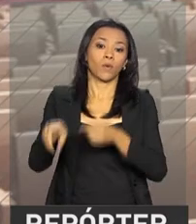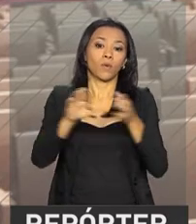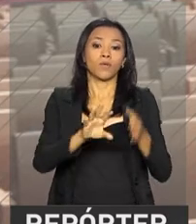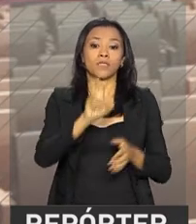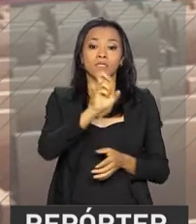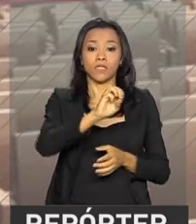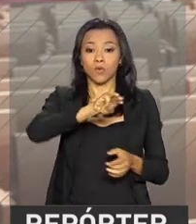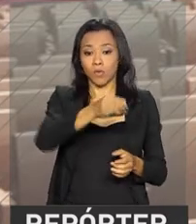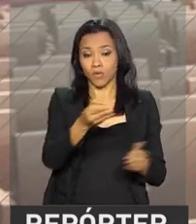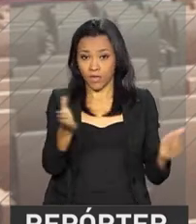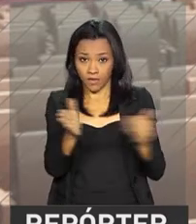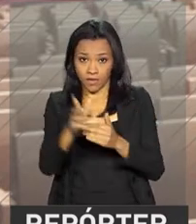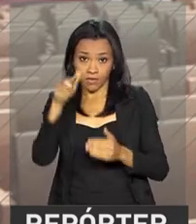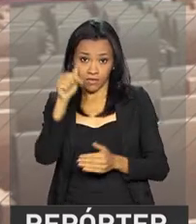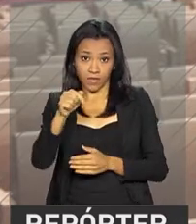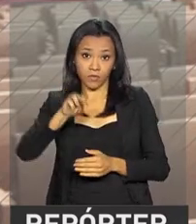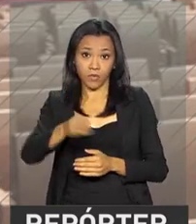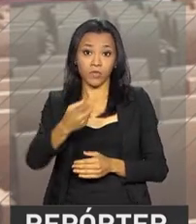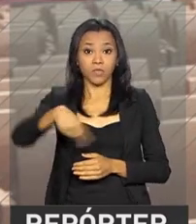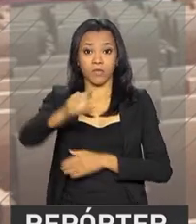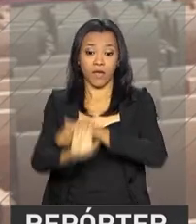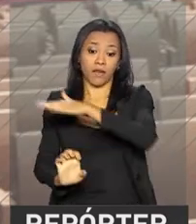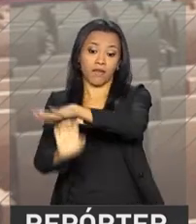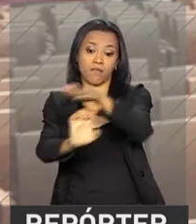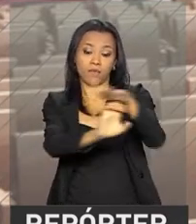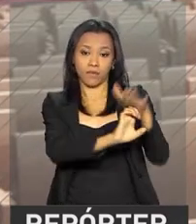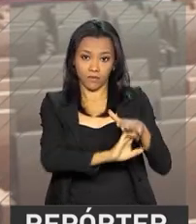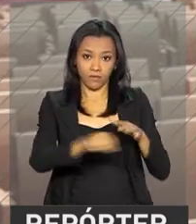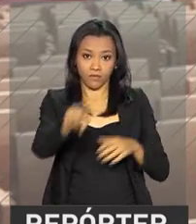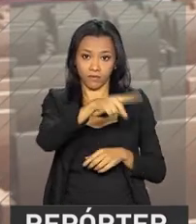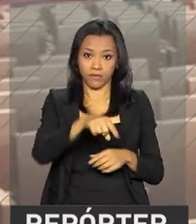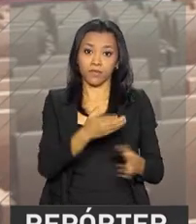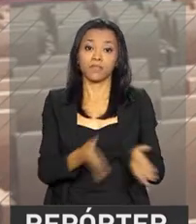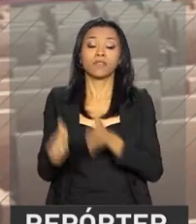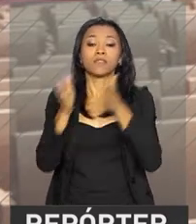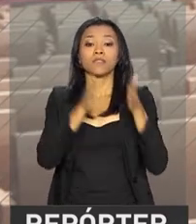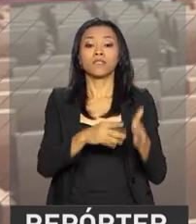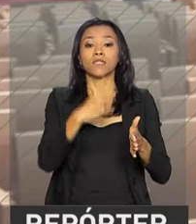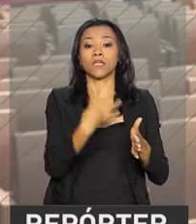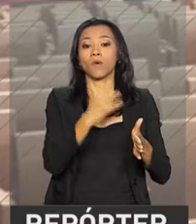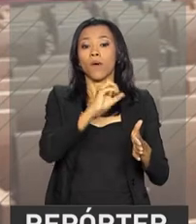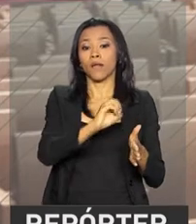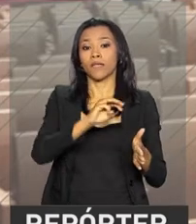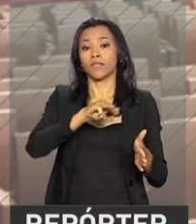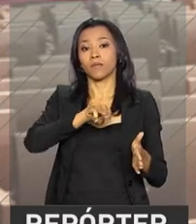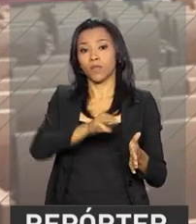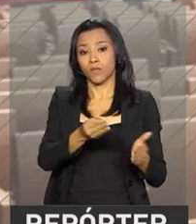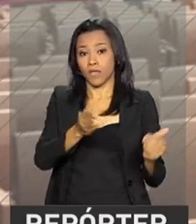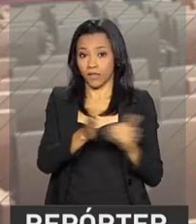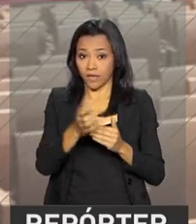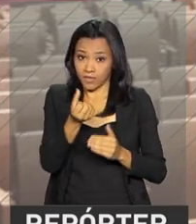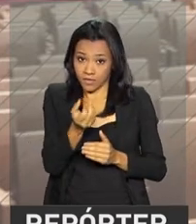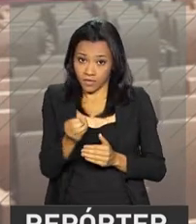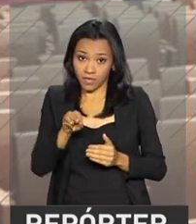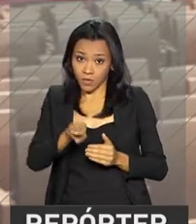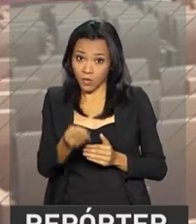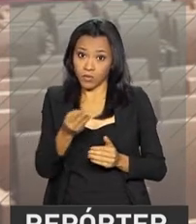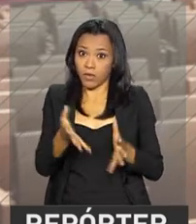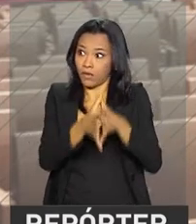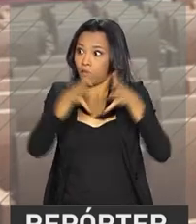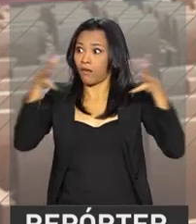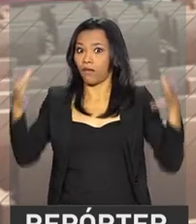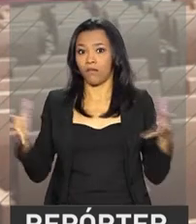7 milhões de reais para empresários individuais e de 40 milhões para 60 milhões de reais para grandes